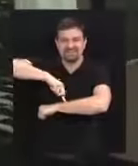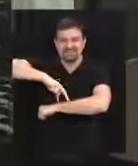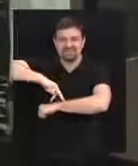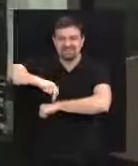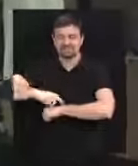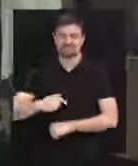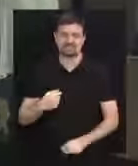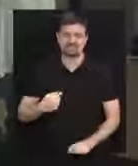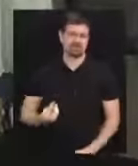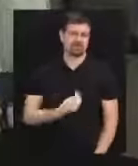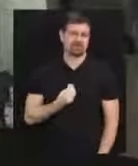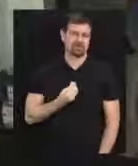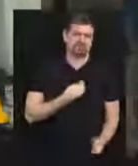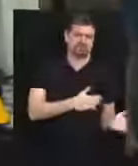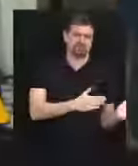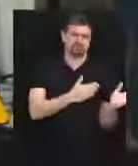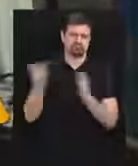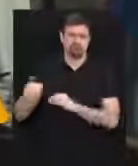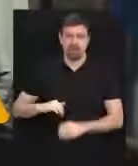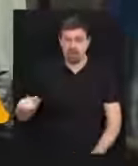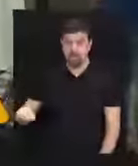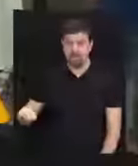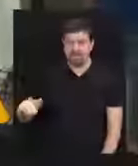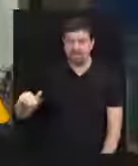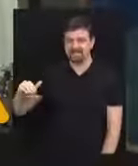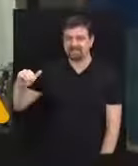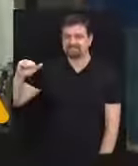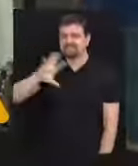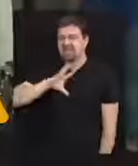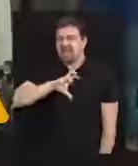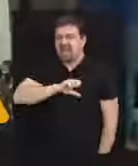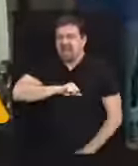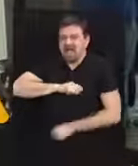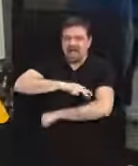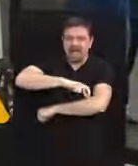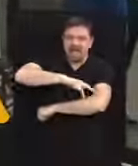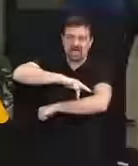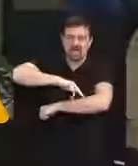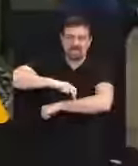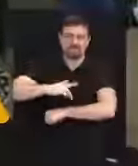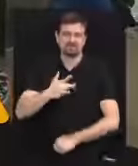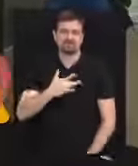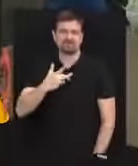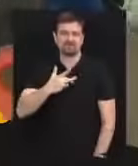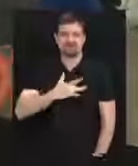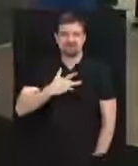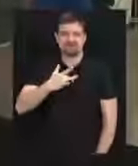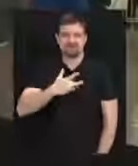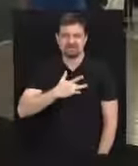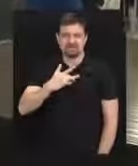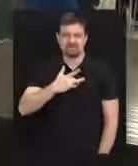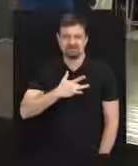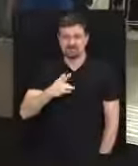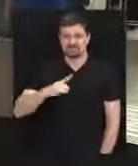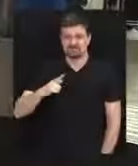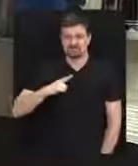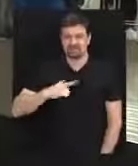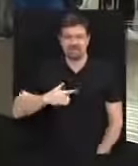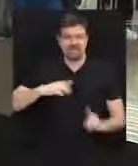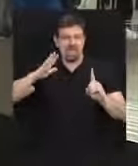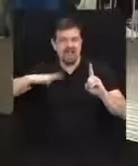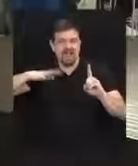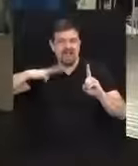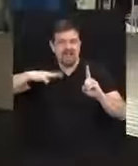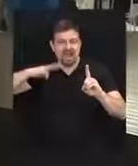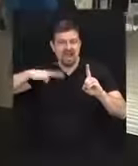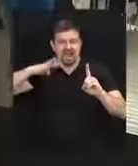bom, o Michael me acompanha a vida inteira porque eu sou da geração dele, né? Mas essa paixão que eu nunca imaginei fosse ter por qualquer